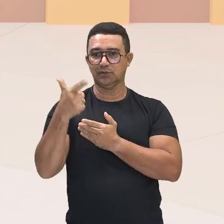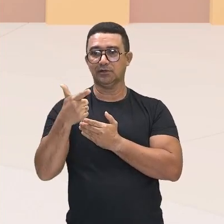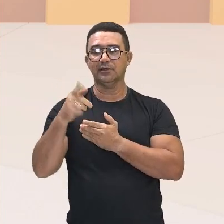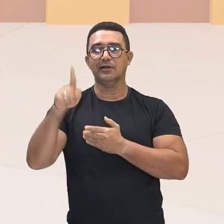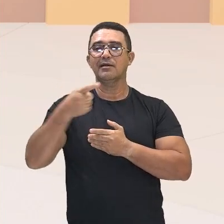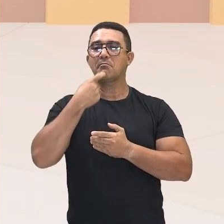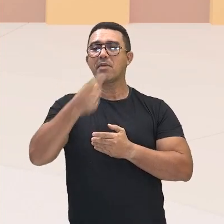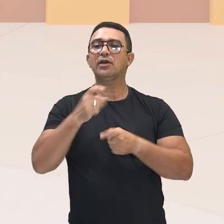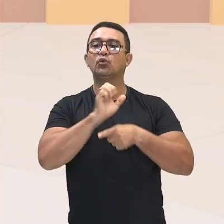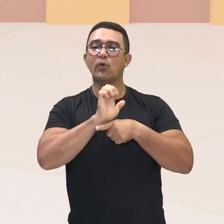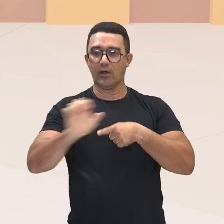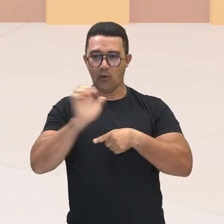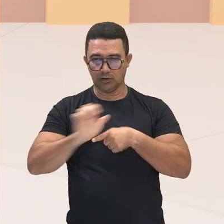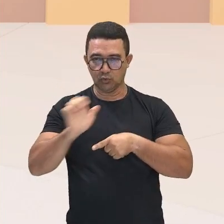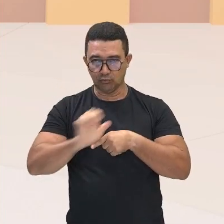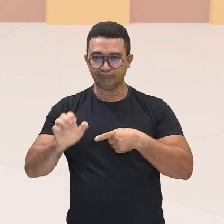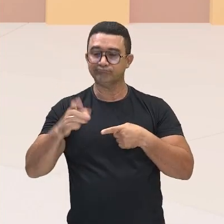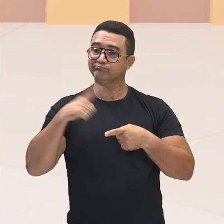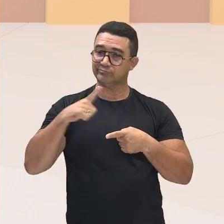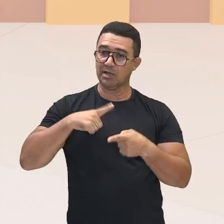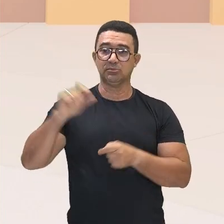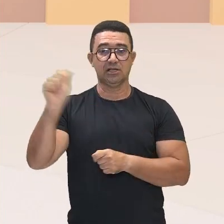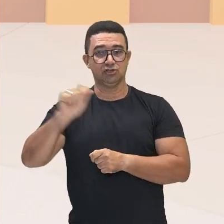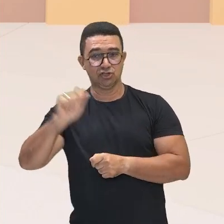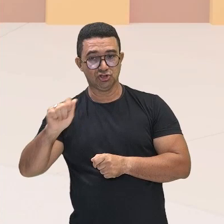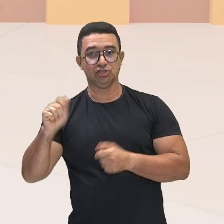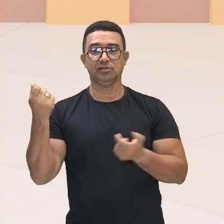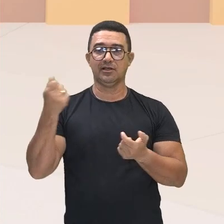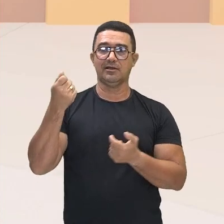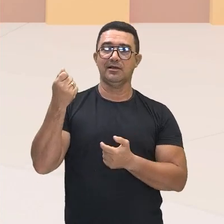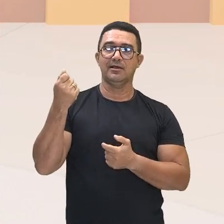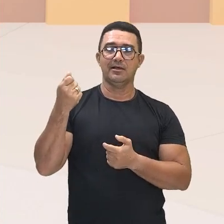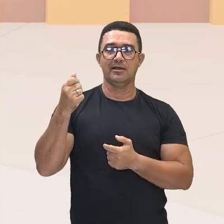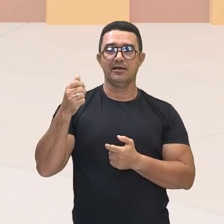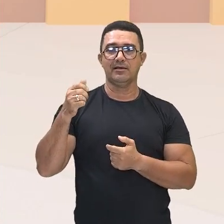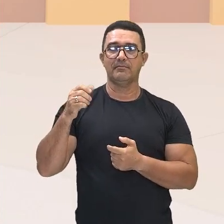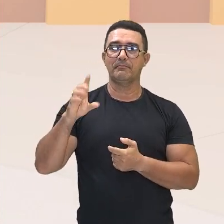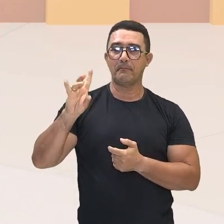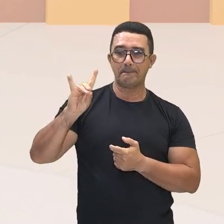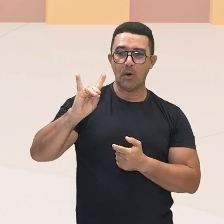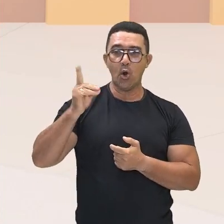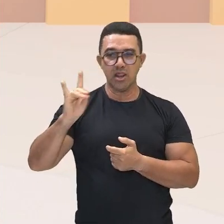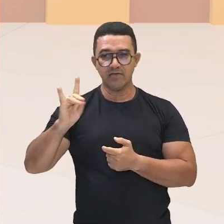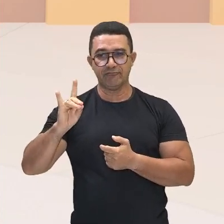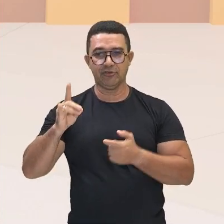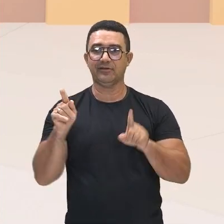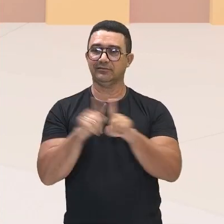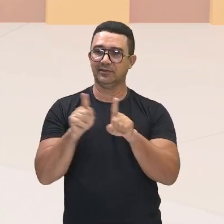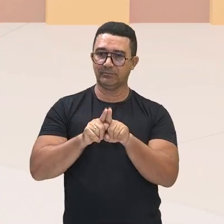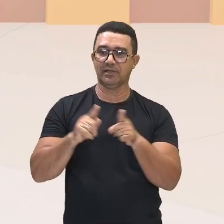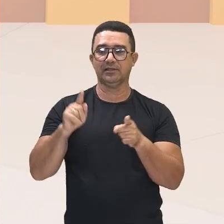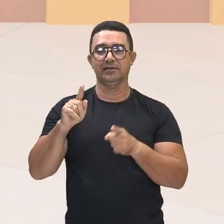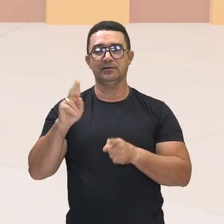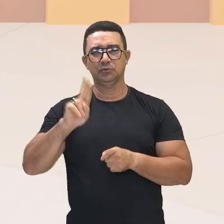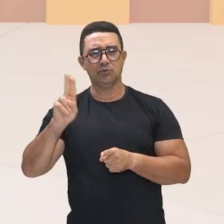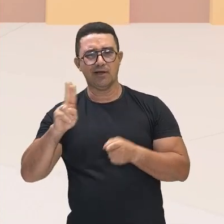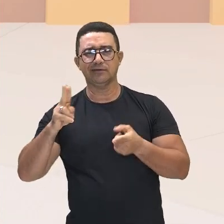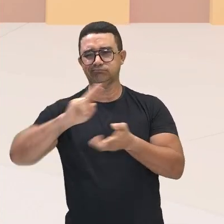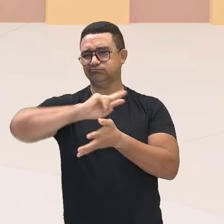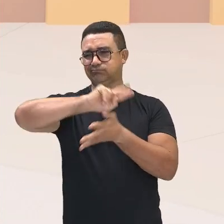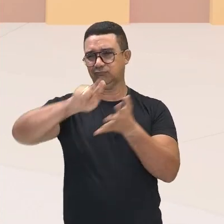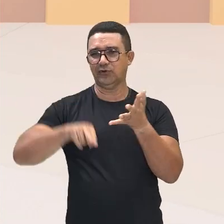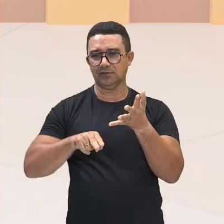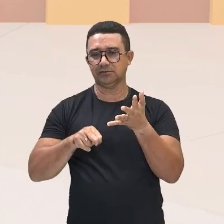gente tem a Argentina, Bolívia, o Paraguai, que impedem esse contato de fronteira física com o Brasil. Então, de todos